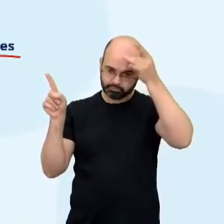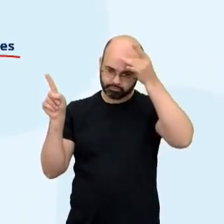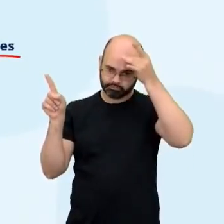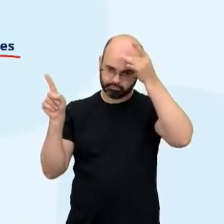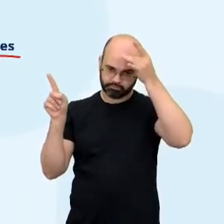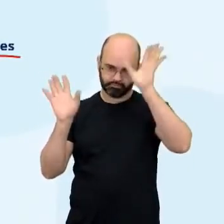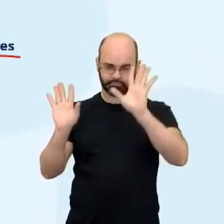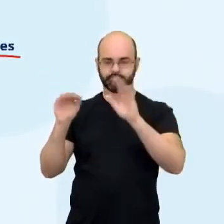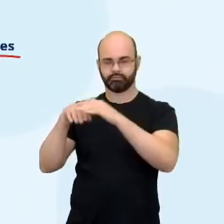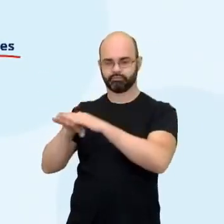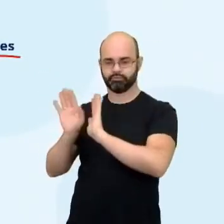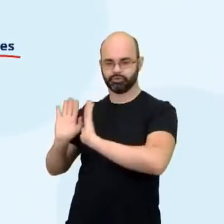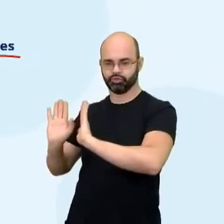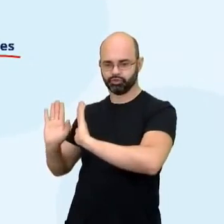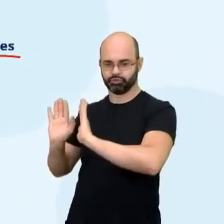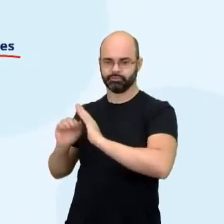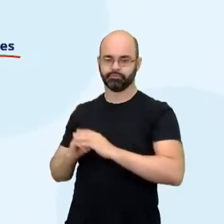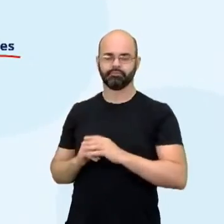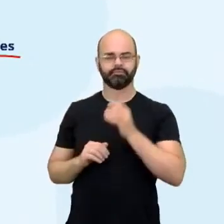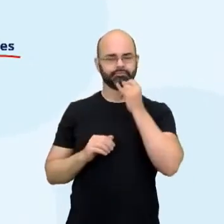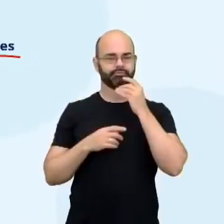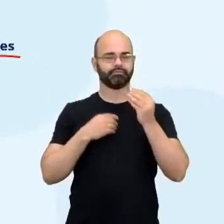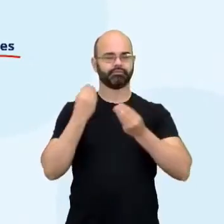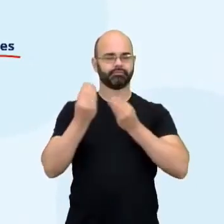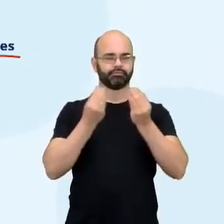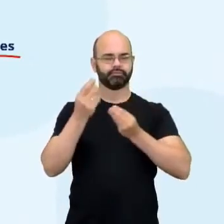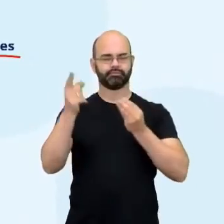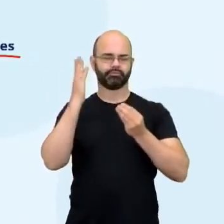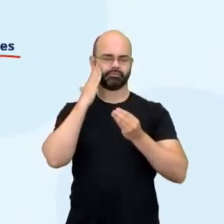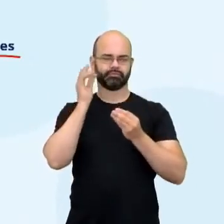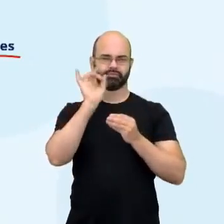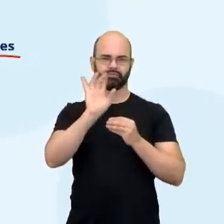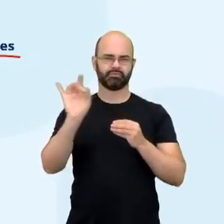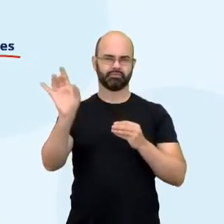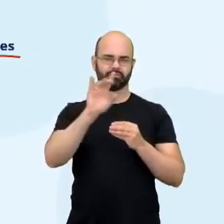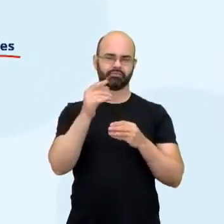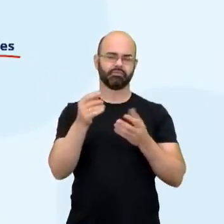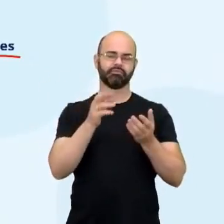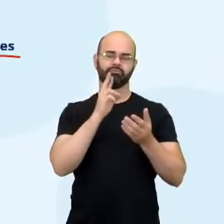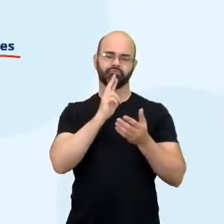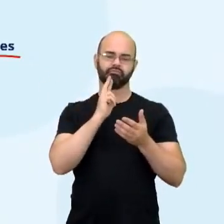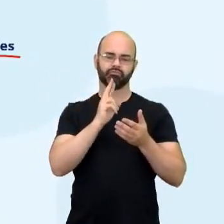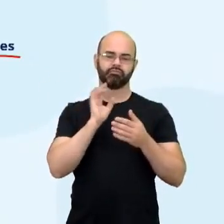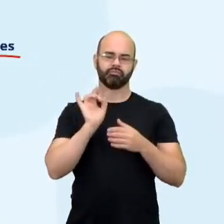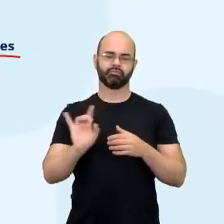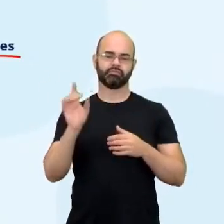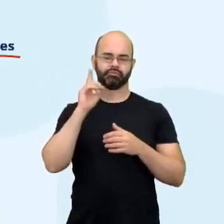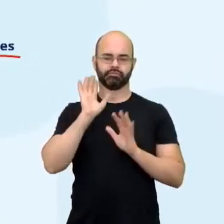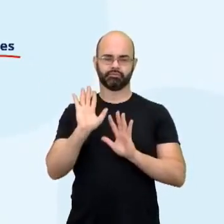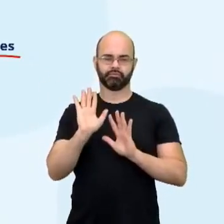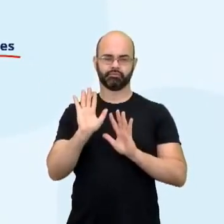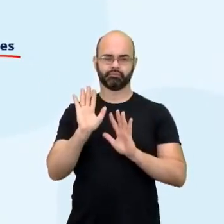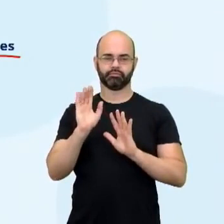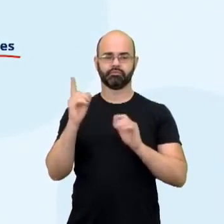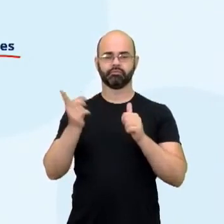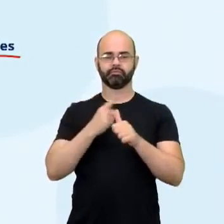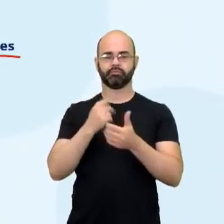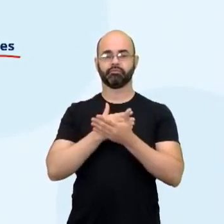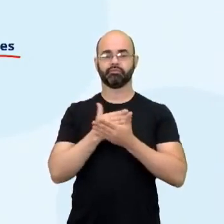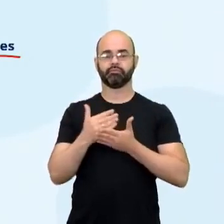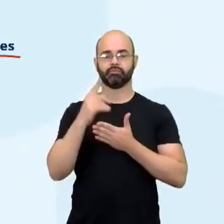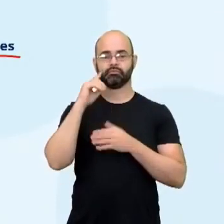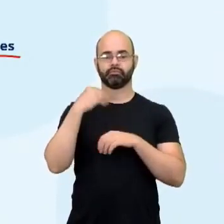dividi novamente para teoricamente facilitar, né? Cada um tem a sua particularidade na hora de resolver o exercício. Bom, então primeira coisa que a gente vai fazer, Vivi,